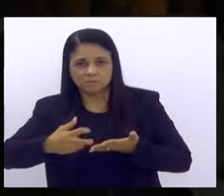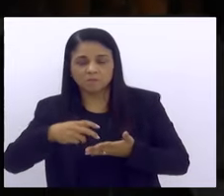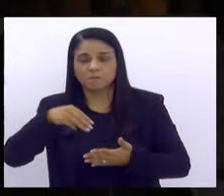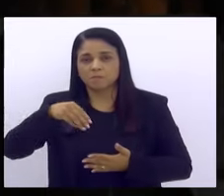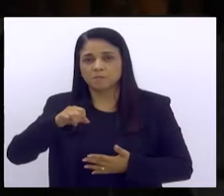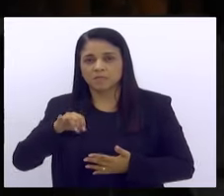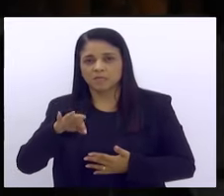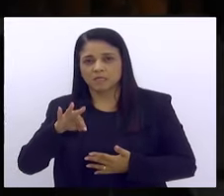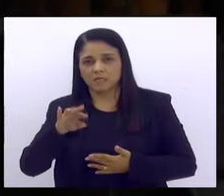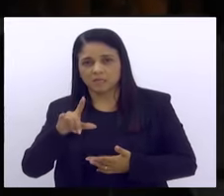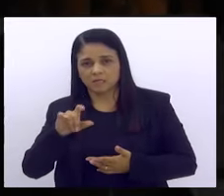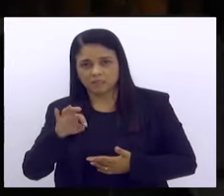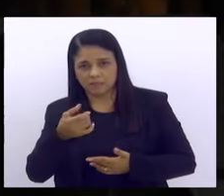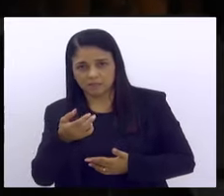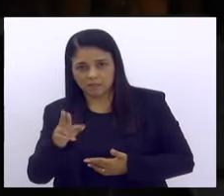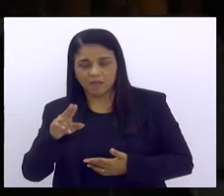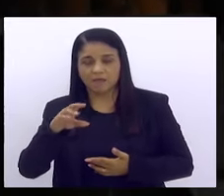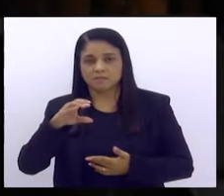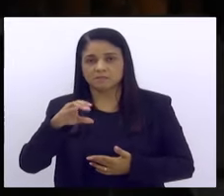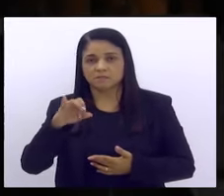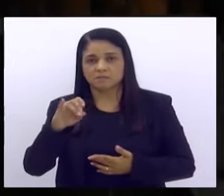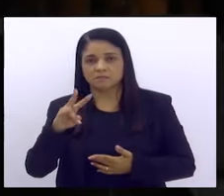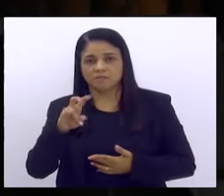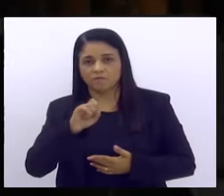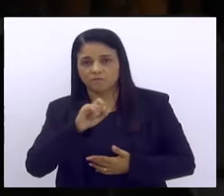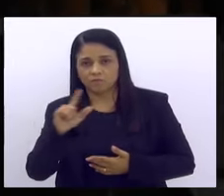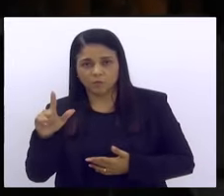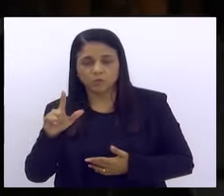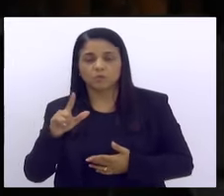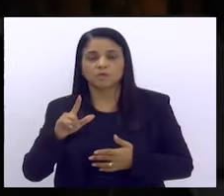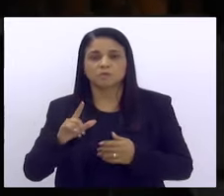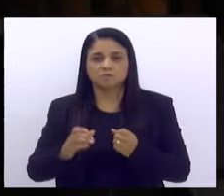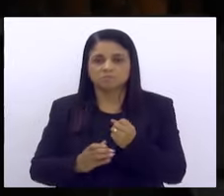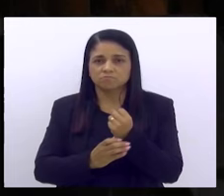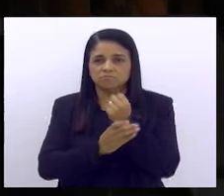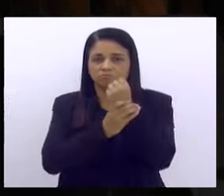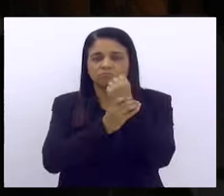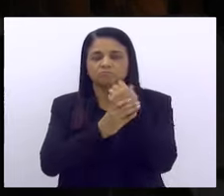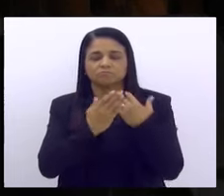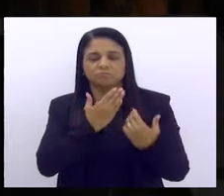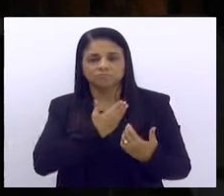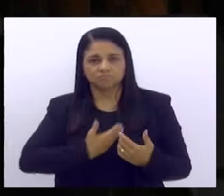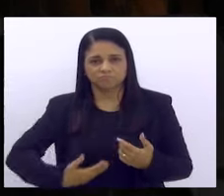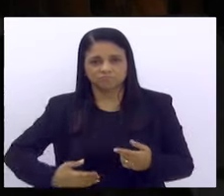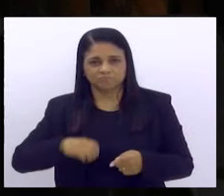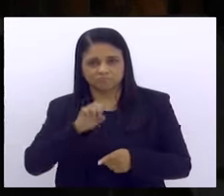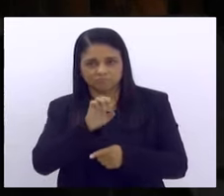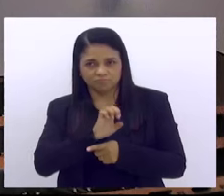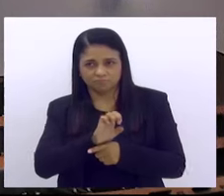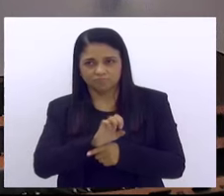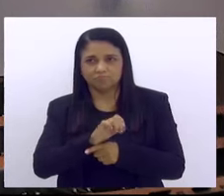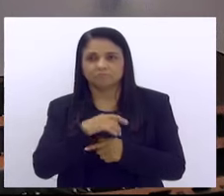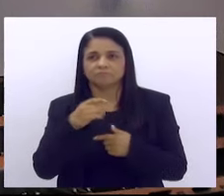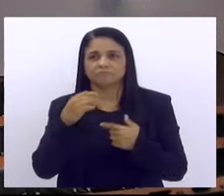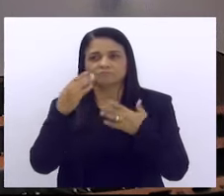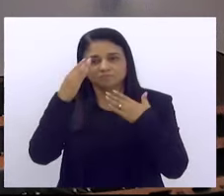Polícia Civil, viva as guardas municipais e as forças de segurança desse Estado. Fiquem com Deus e muito obrigado pela atenção.